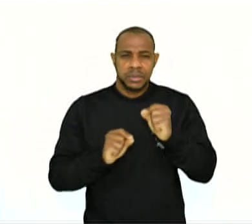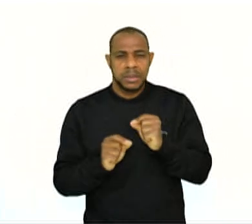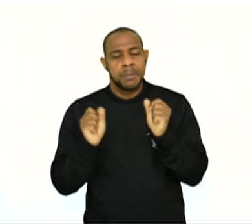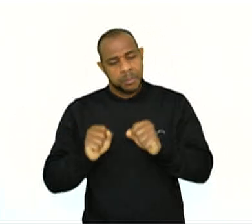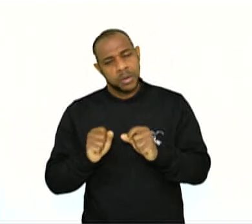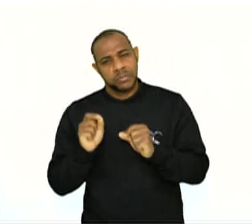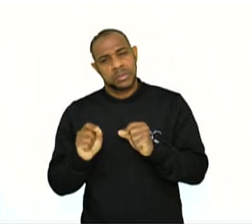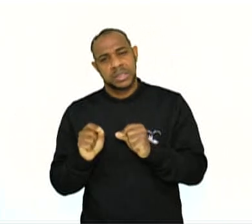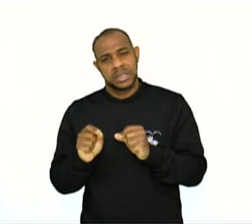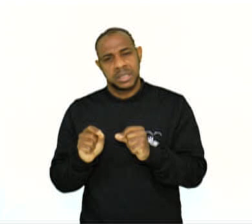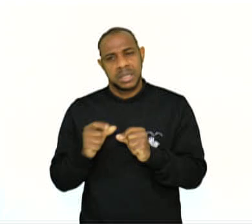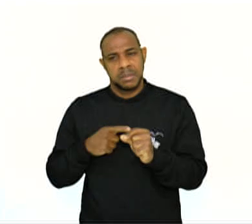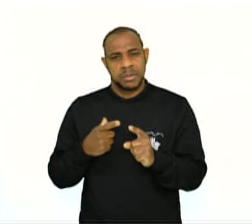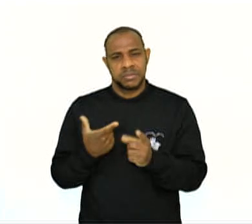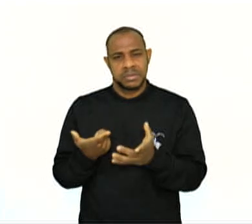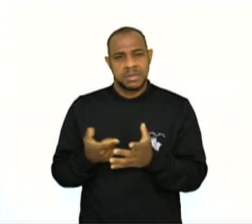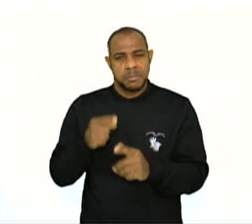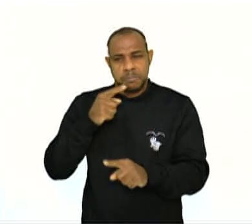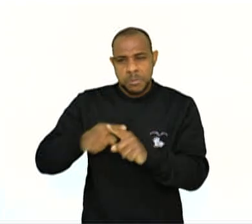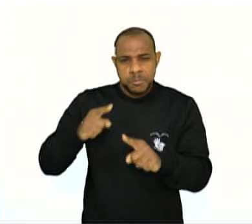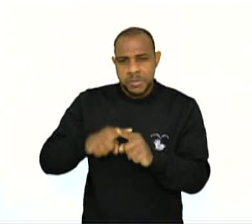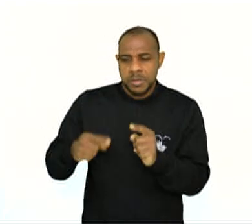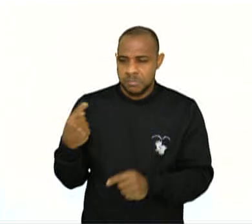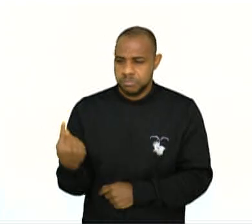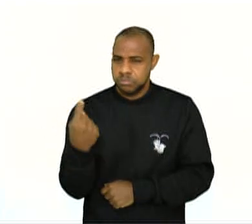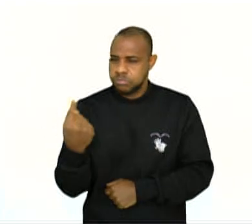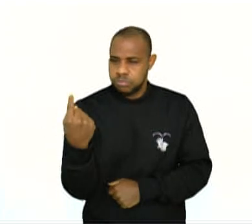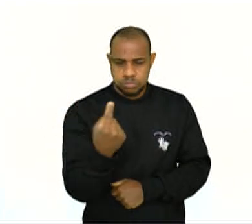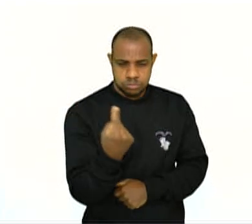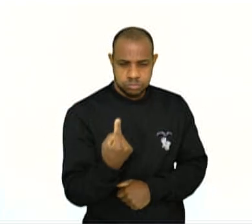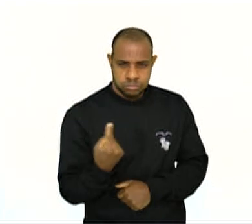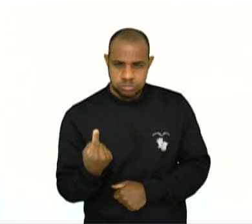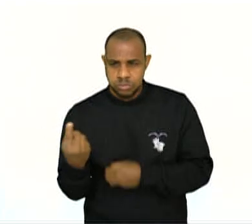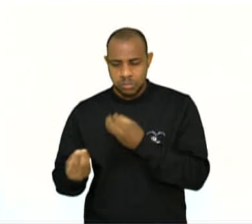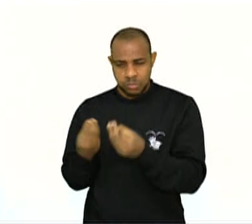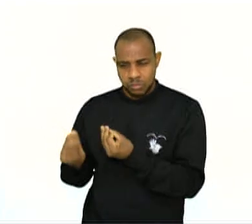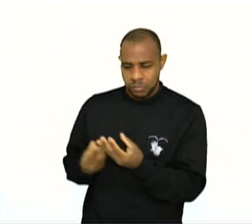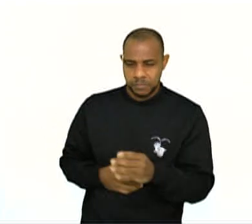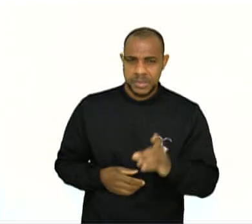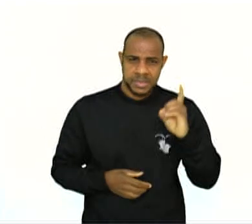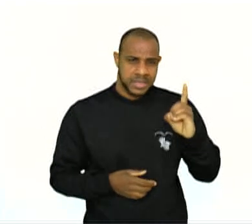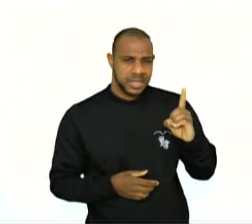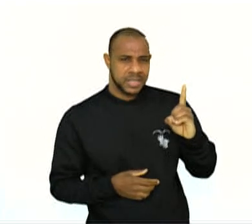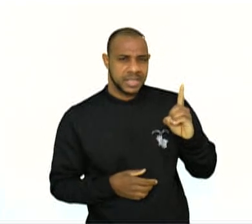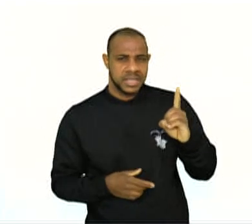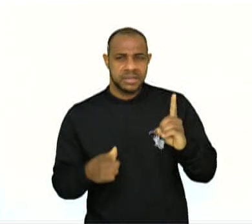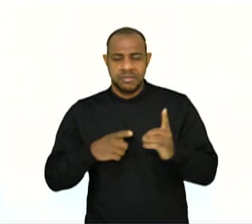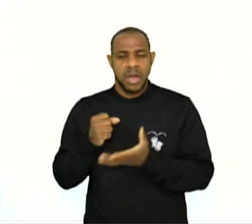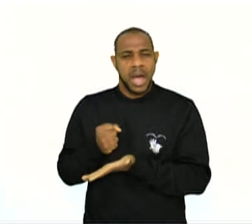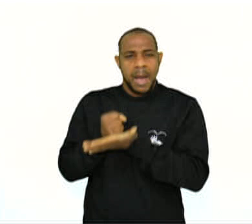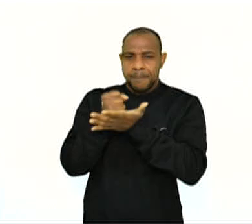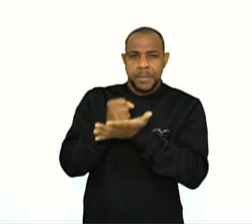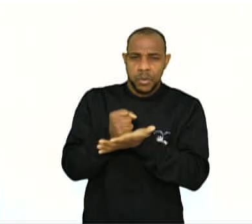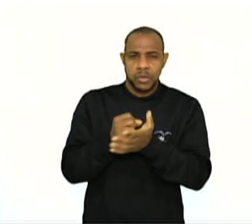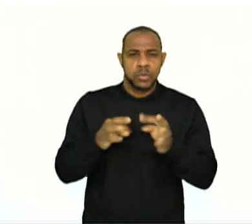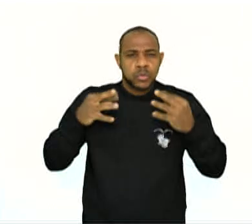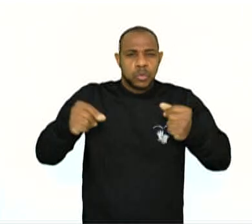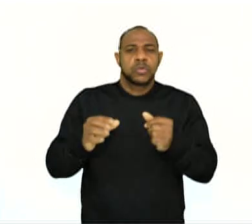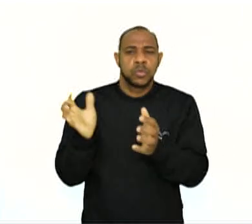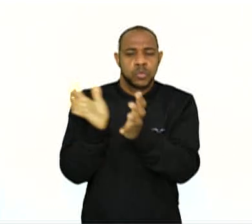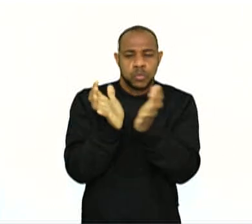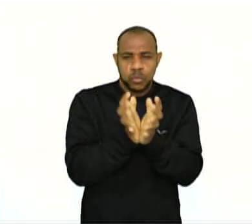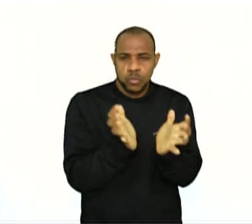mesmo suspender as garantias individuais e estabelecer a censura prévia. Ou D. Tiveram apoio total de todas as